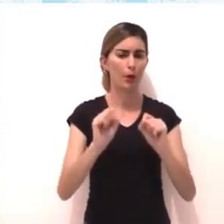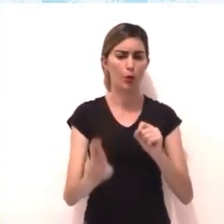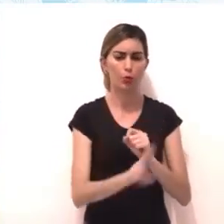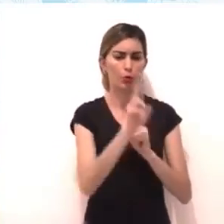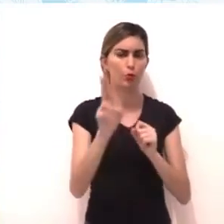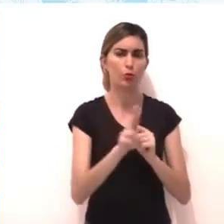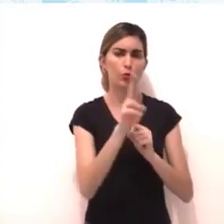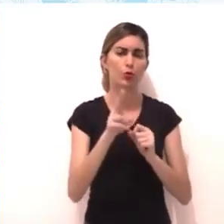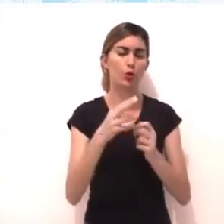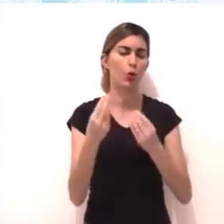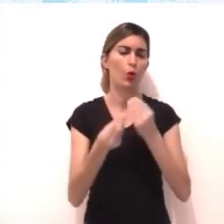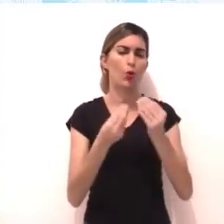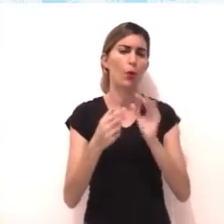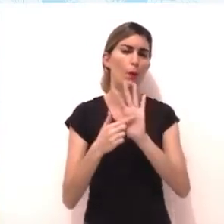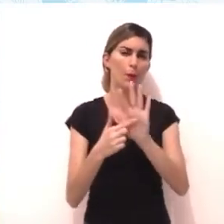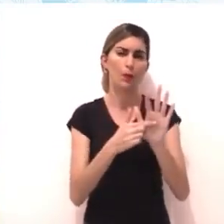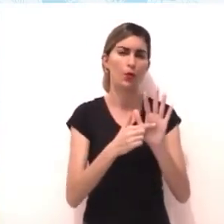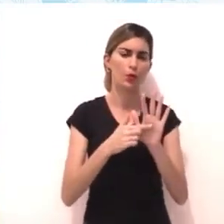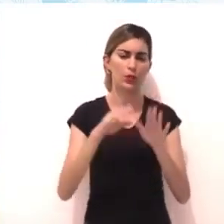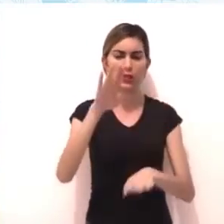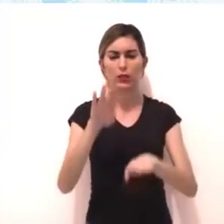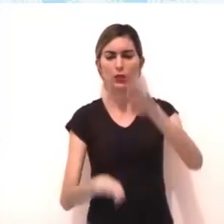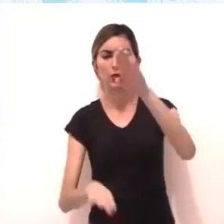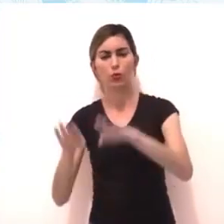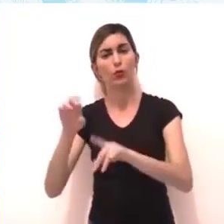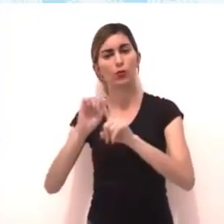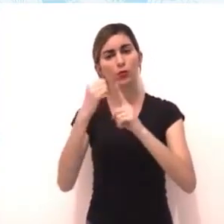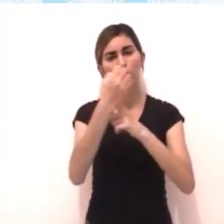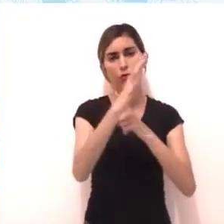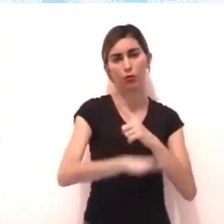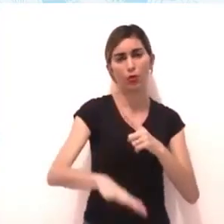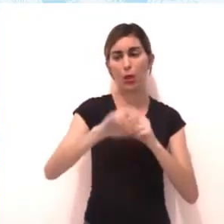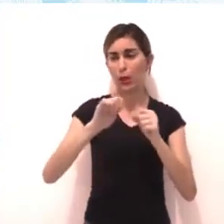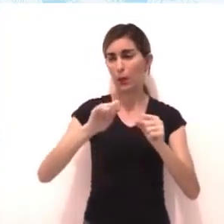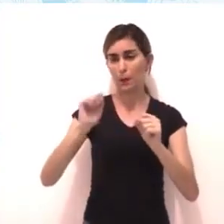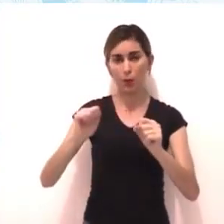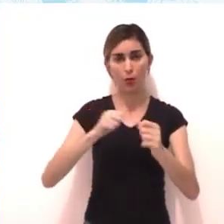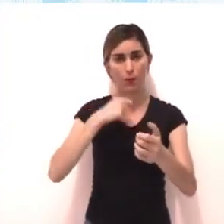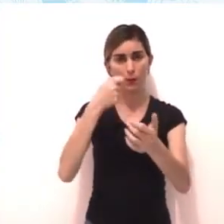usado como um indicador de desigualdade social. Quem